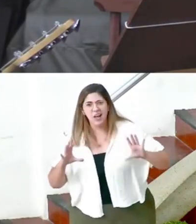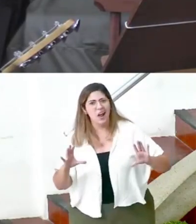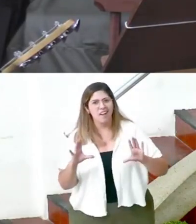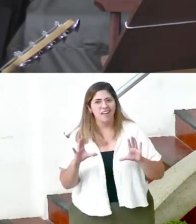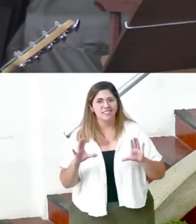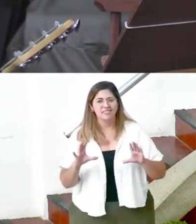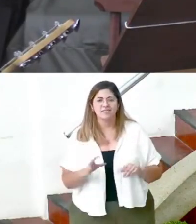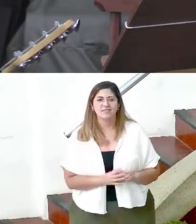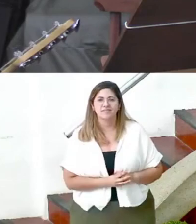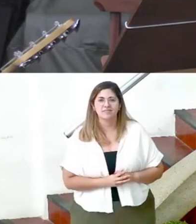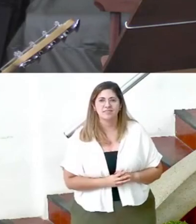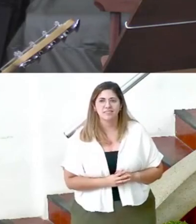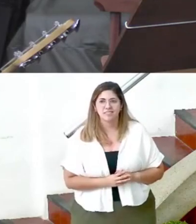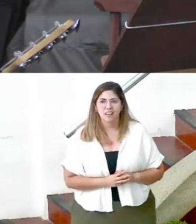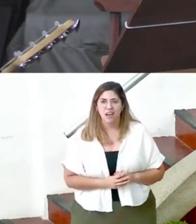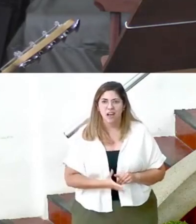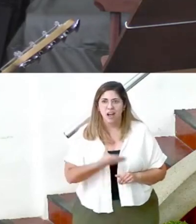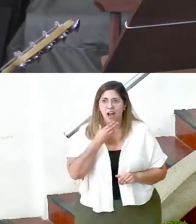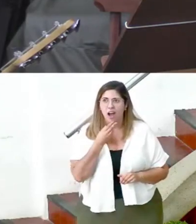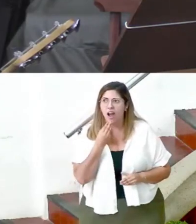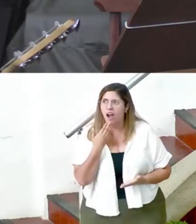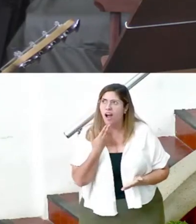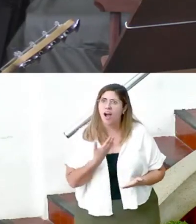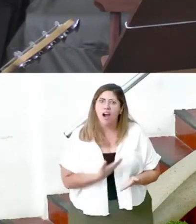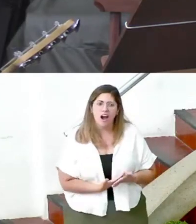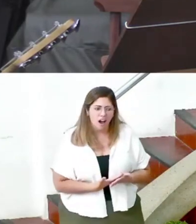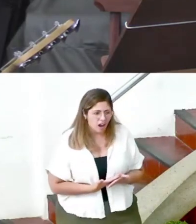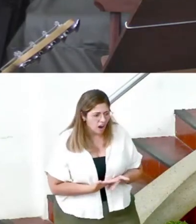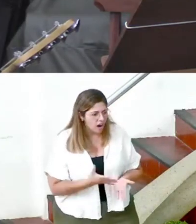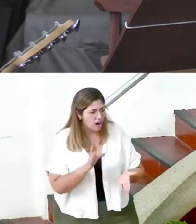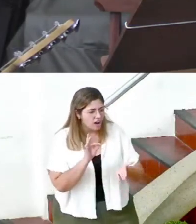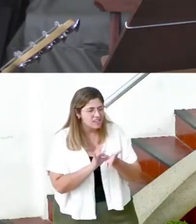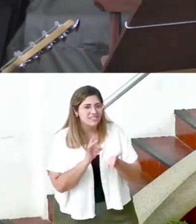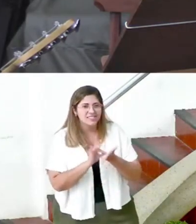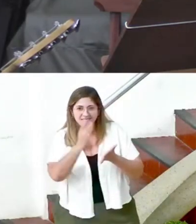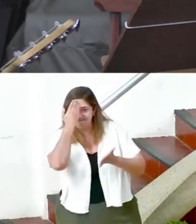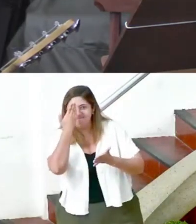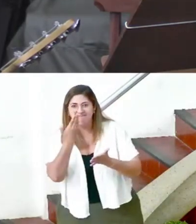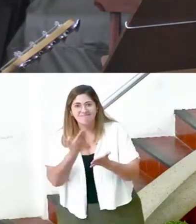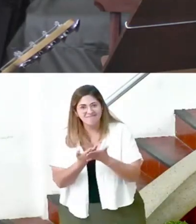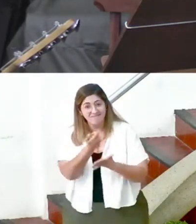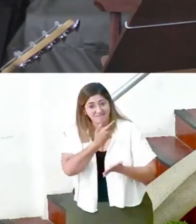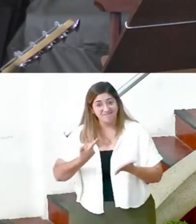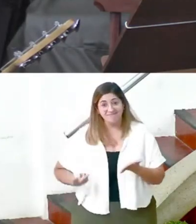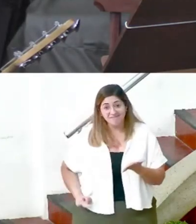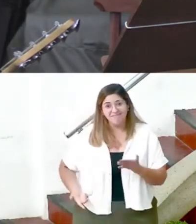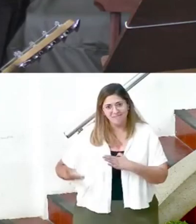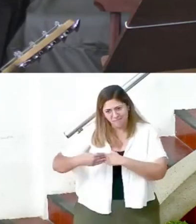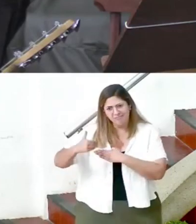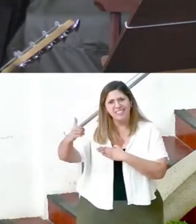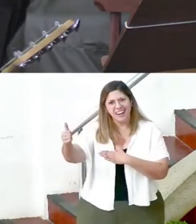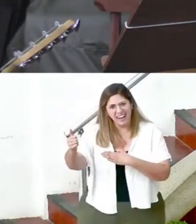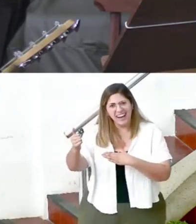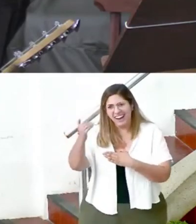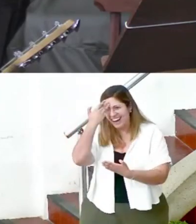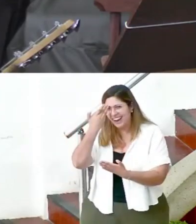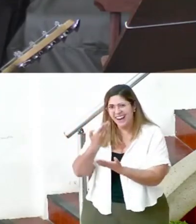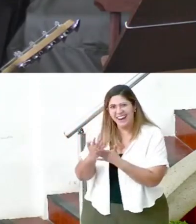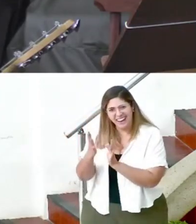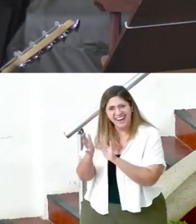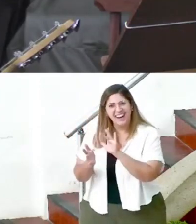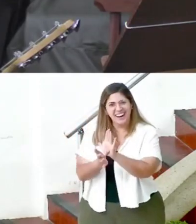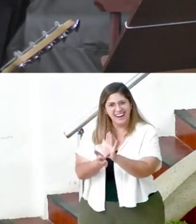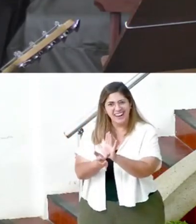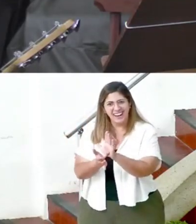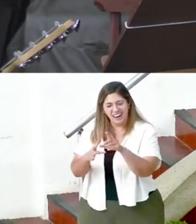diz: gente, é isso. E creu em Jesus Cristo. Então ele era um dos poderosos